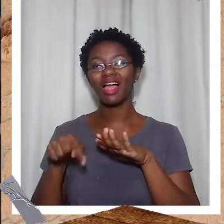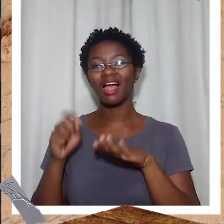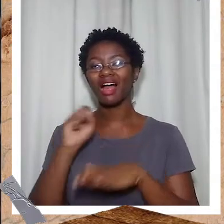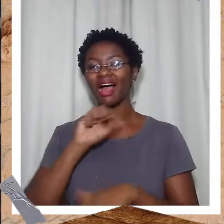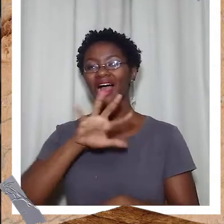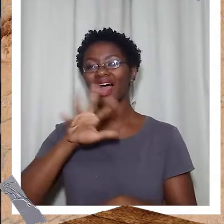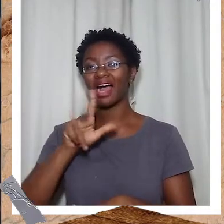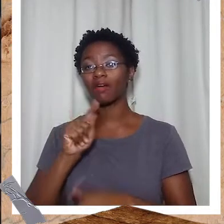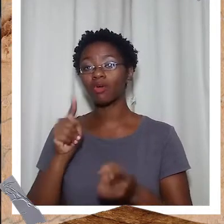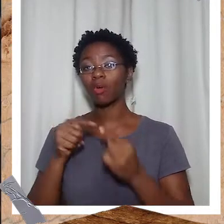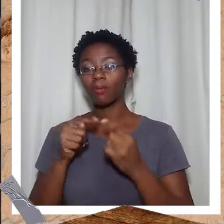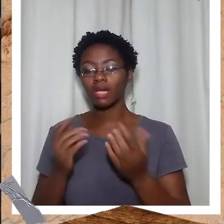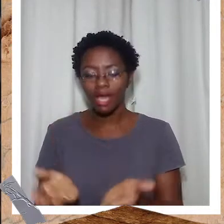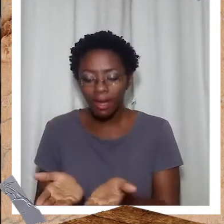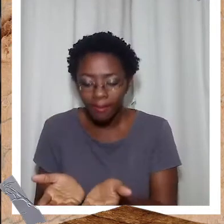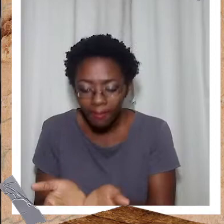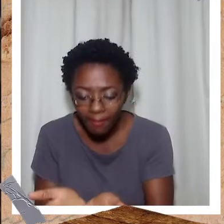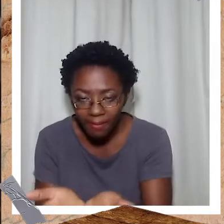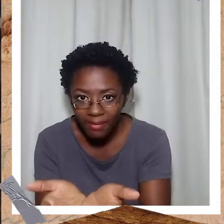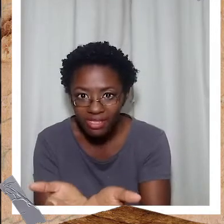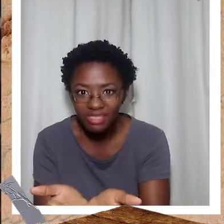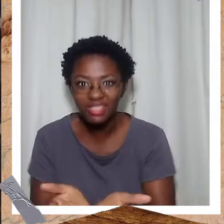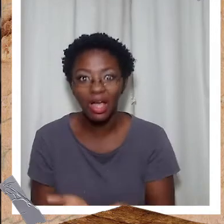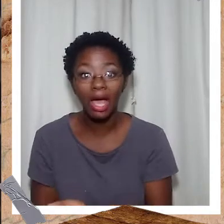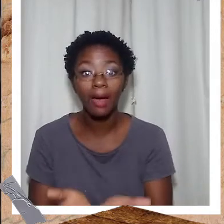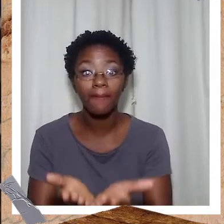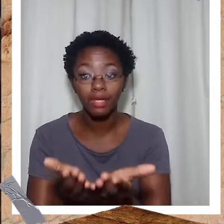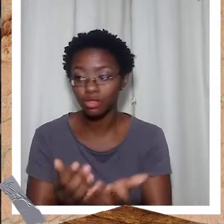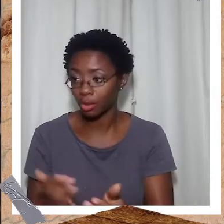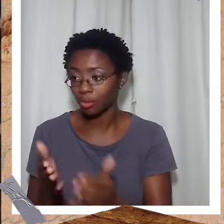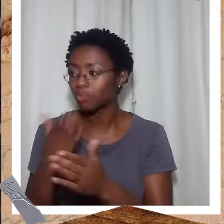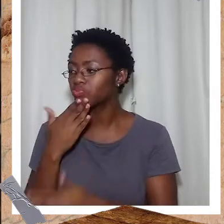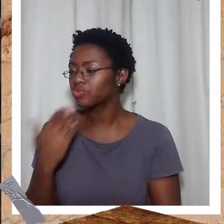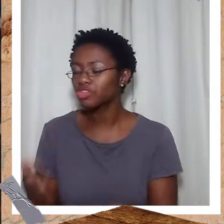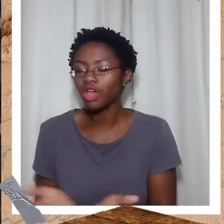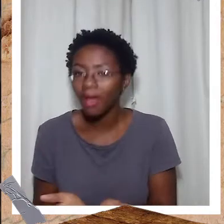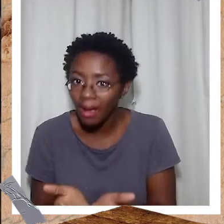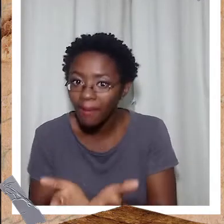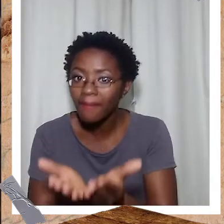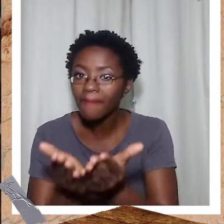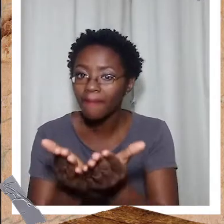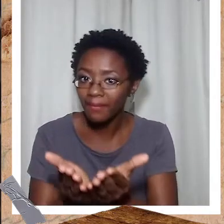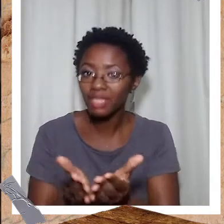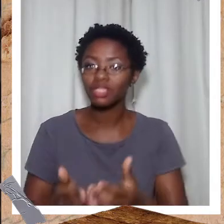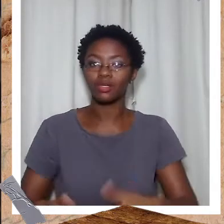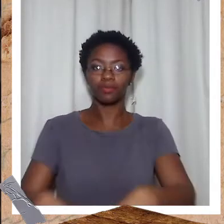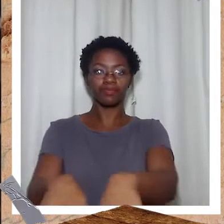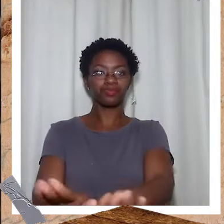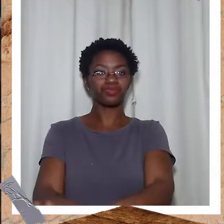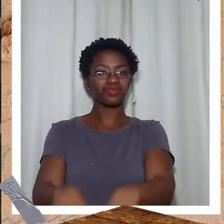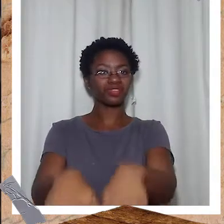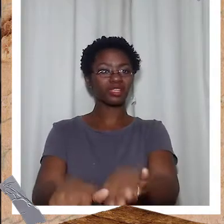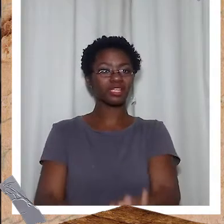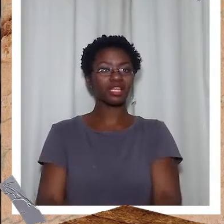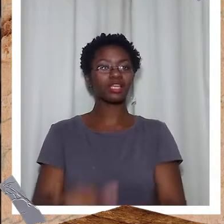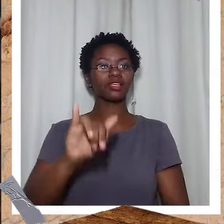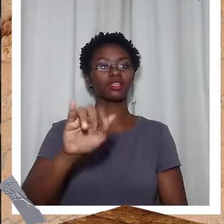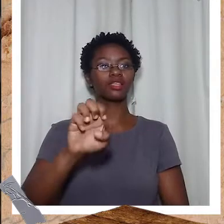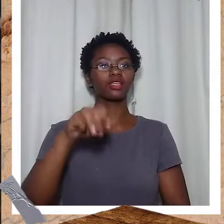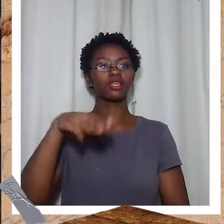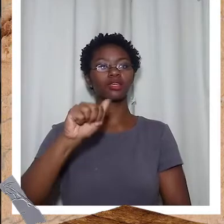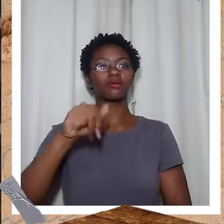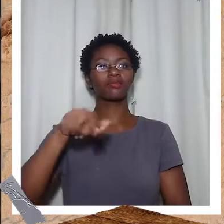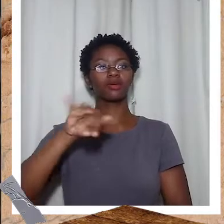Na intuição foi a primeira coisa que quis falar. Nesse sentido, essa é uma